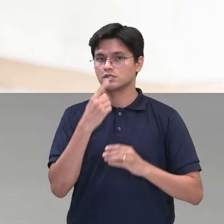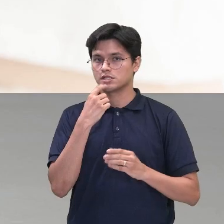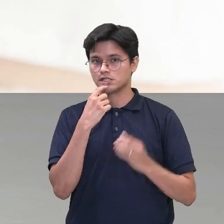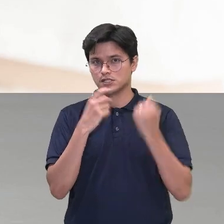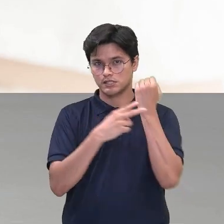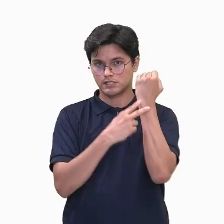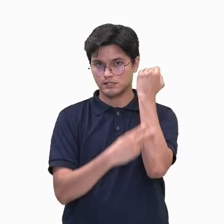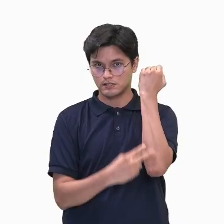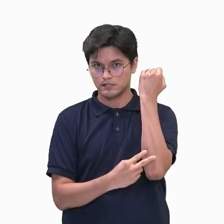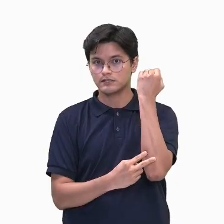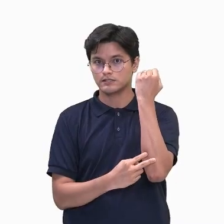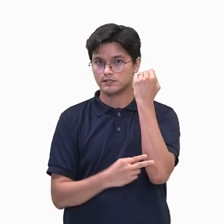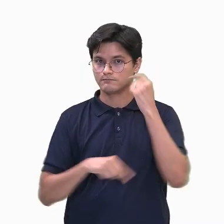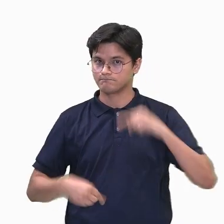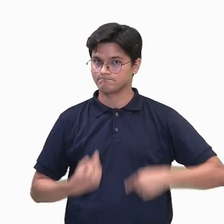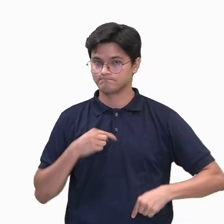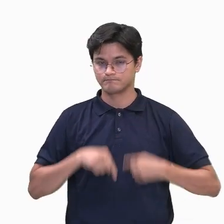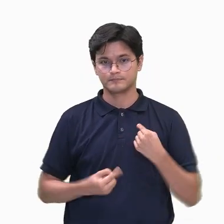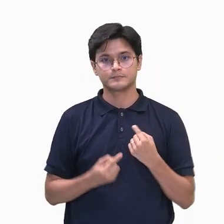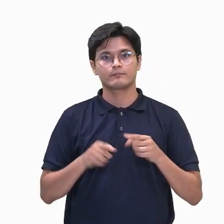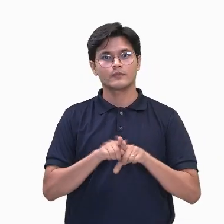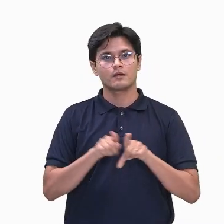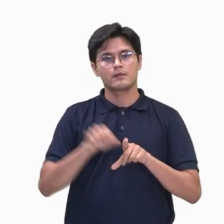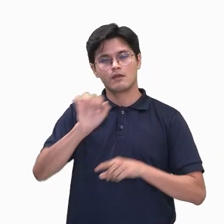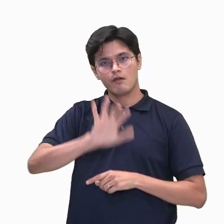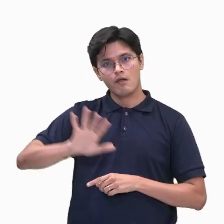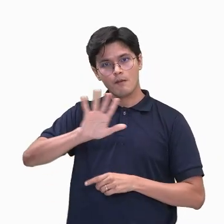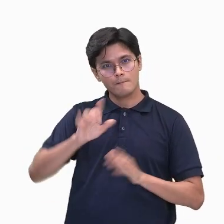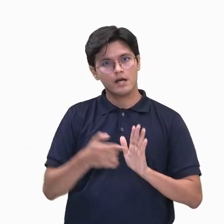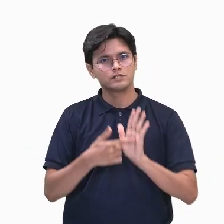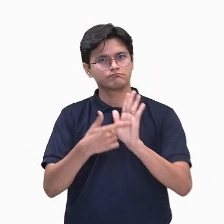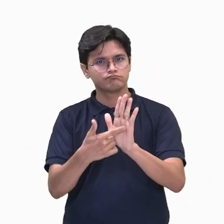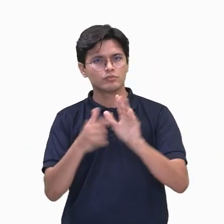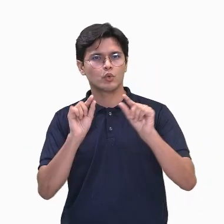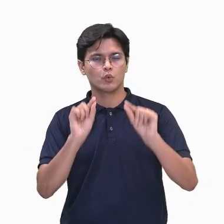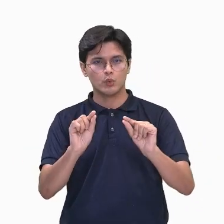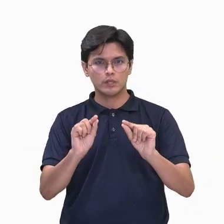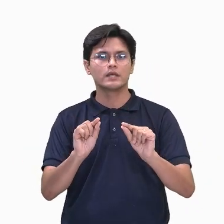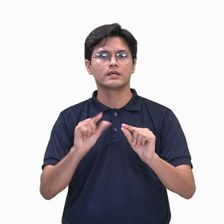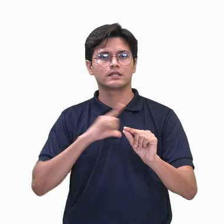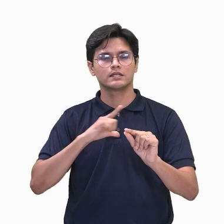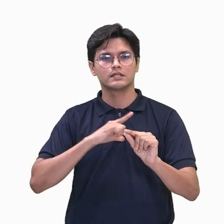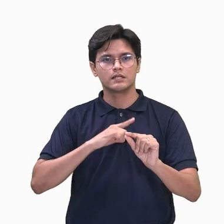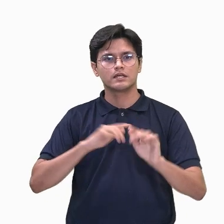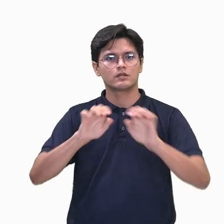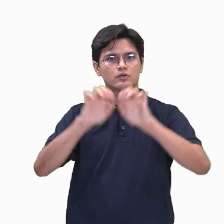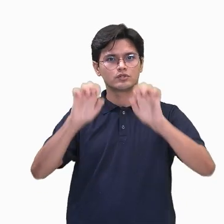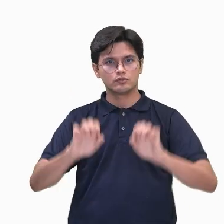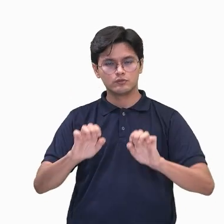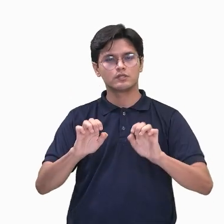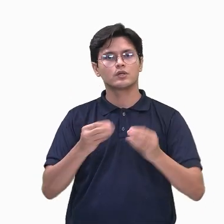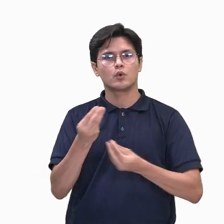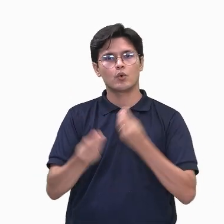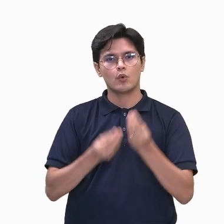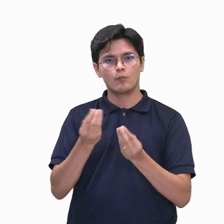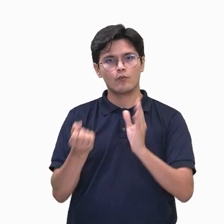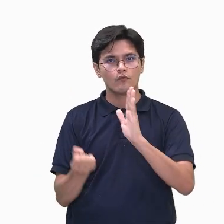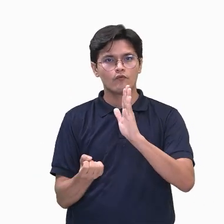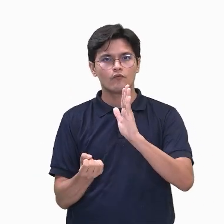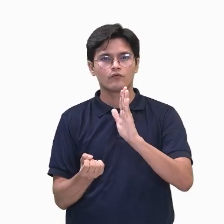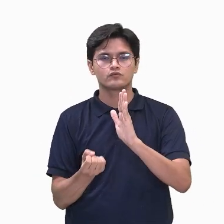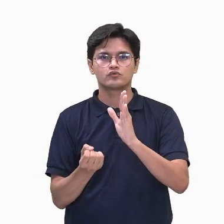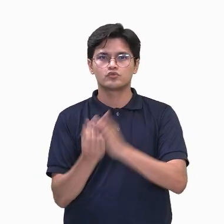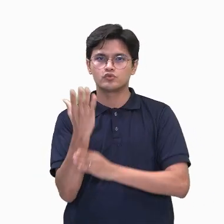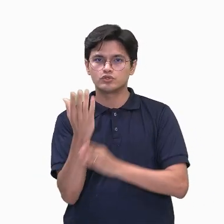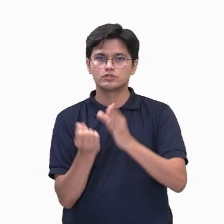E aí, na imagem a seguir, você observa um esquema que traz ali a formação do tecido epitelial